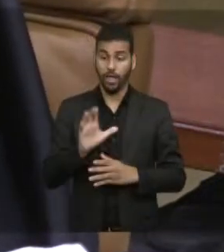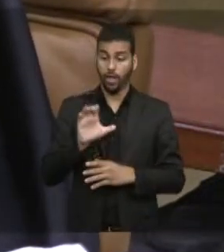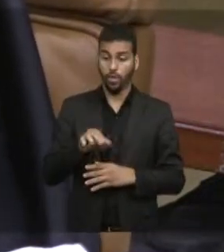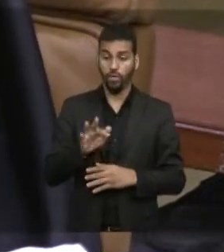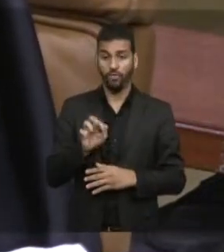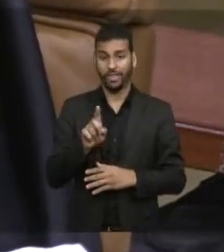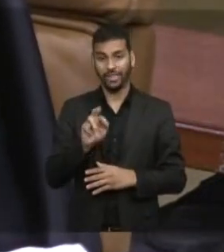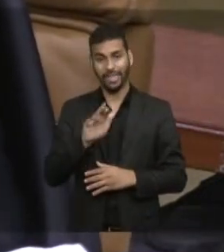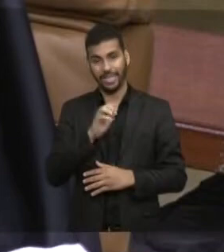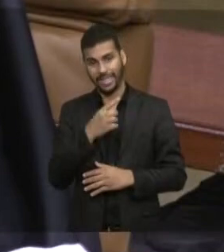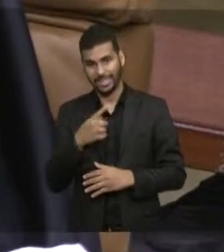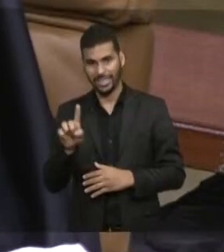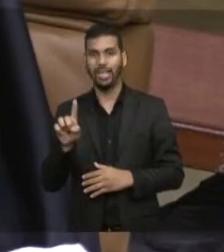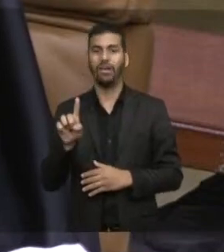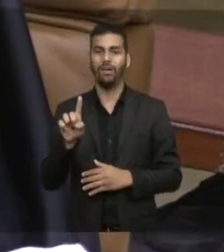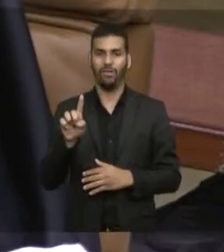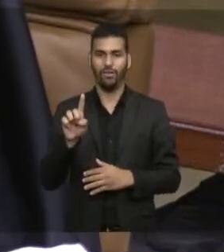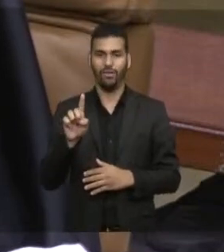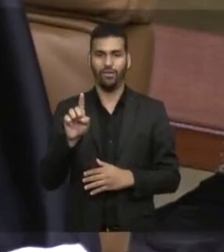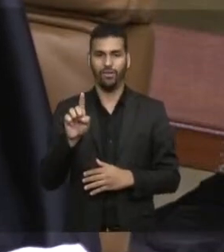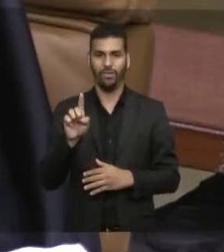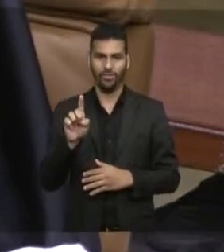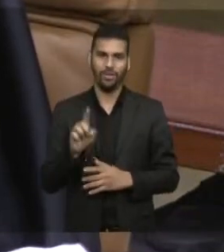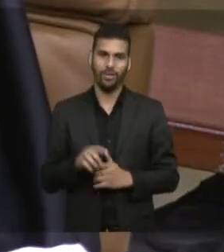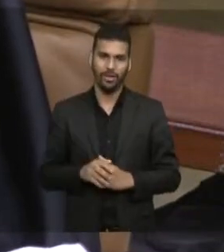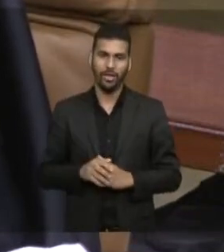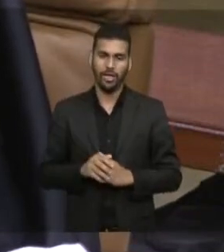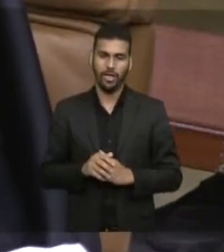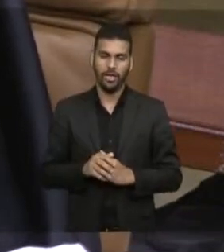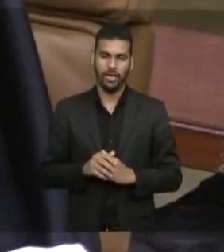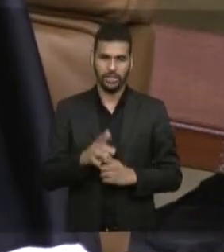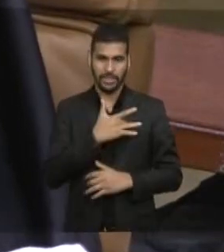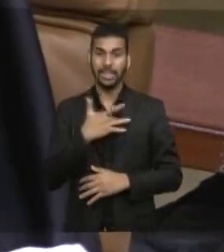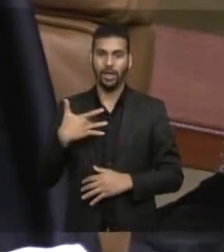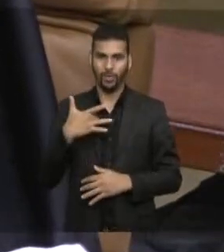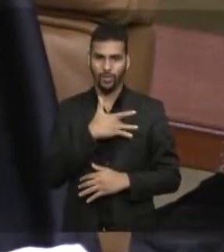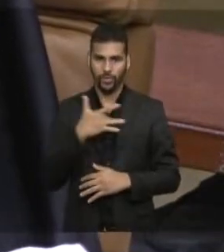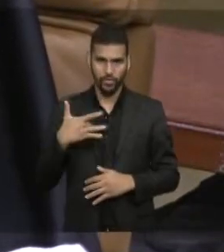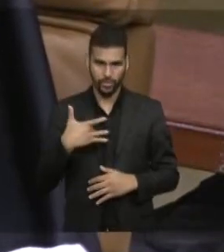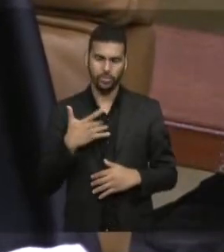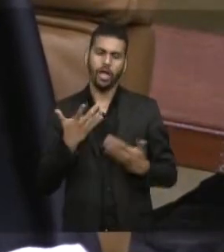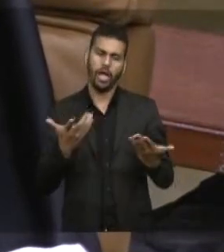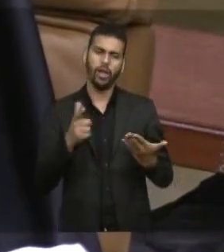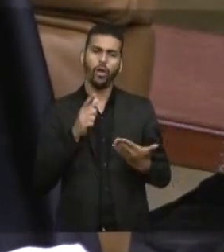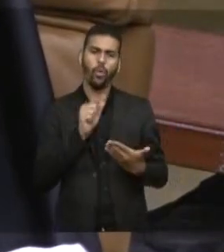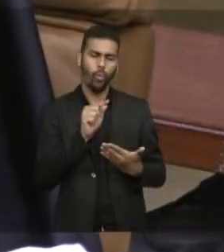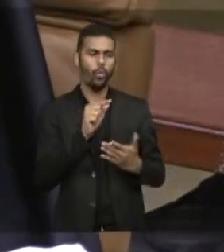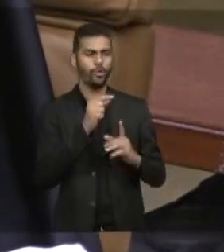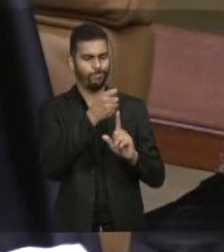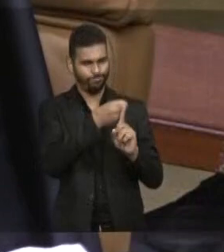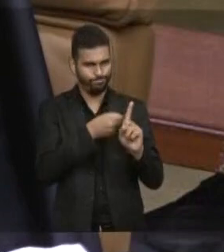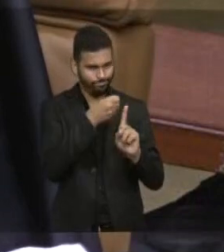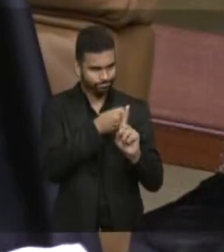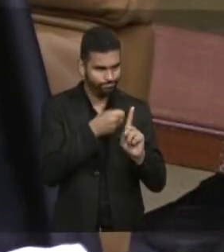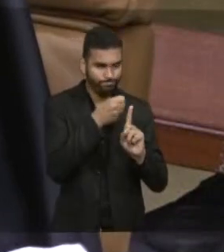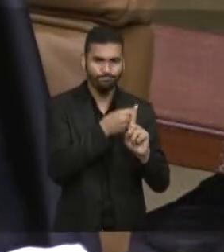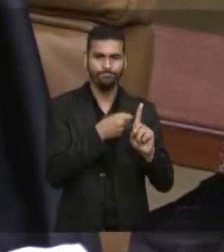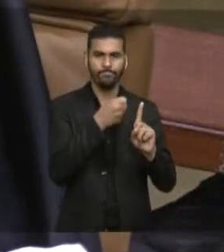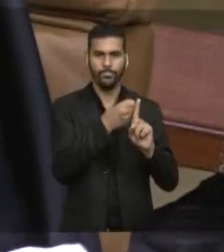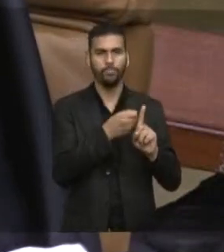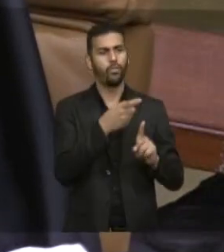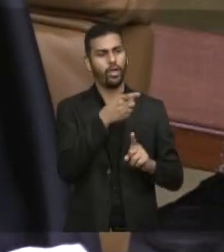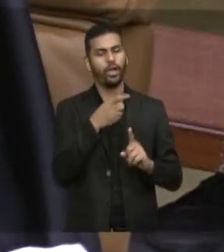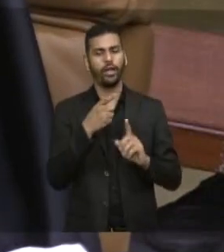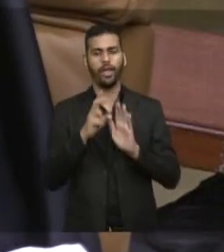como não raro se passa sustentando a sua legitimidade ativa por ser entidade